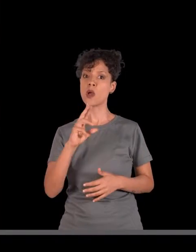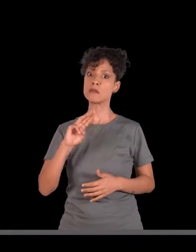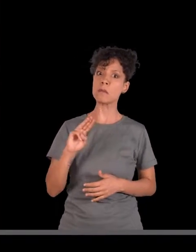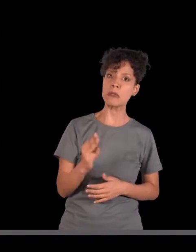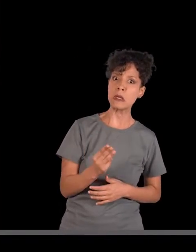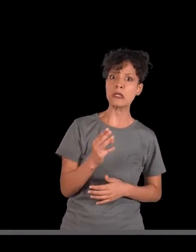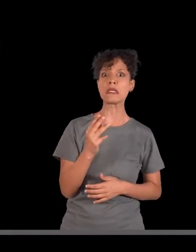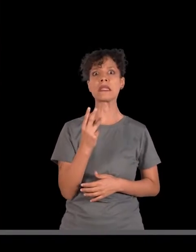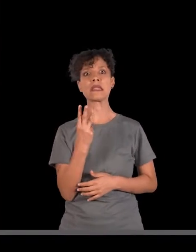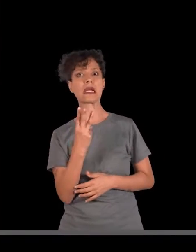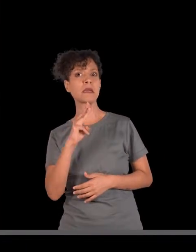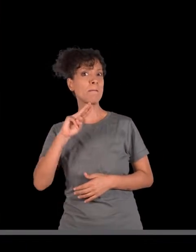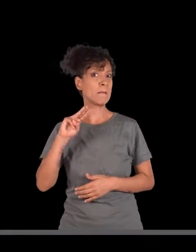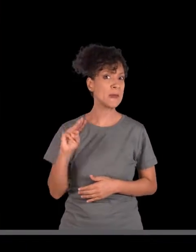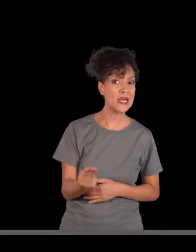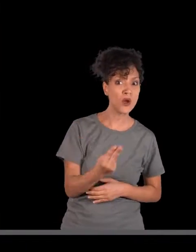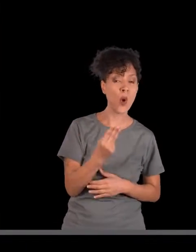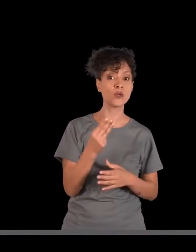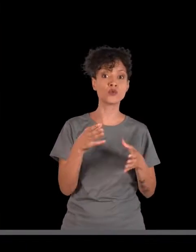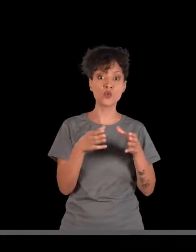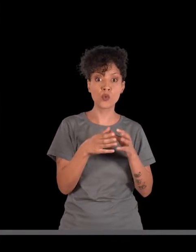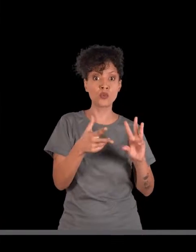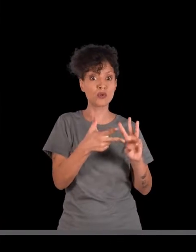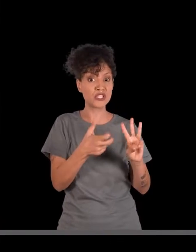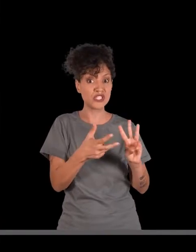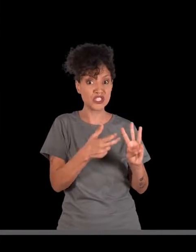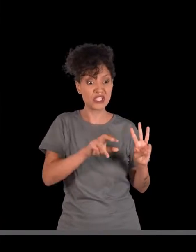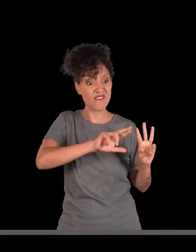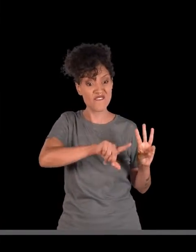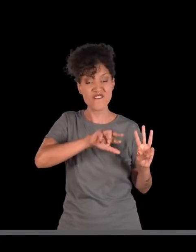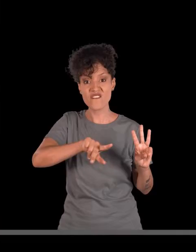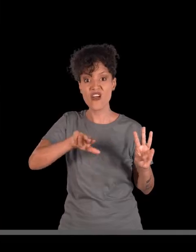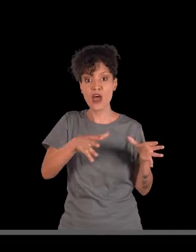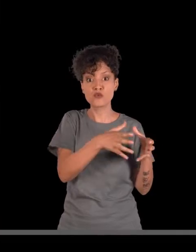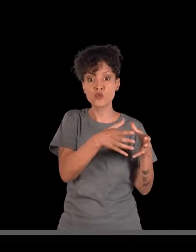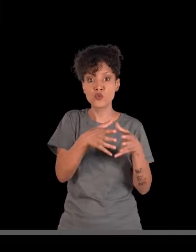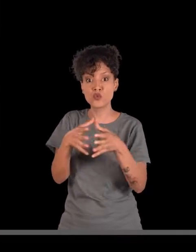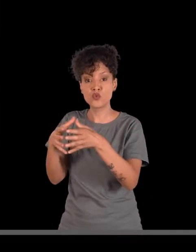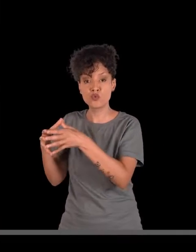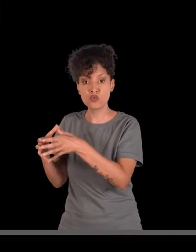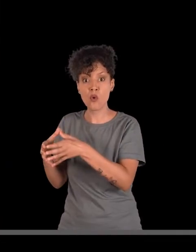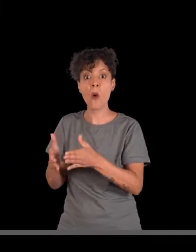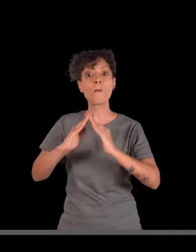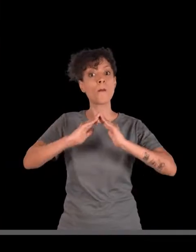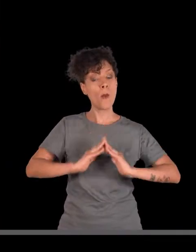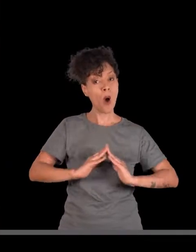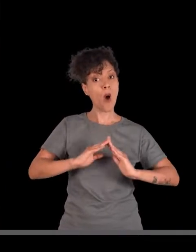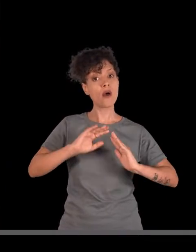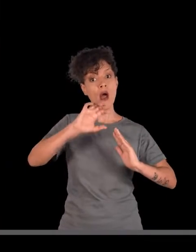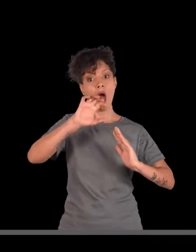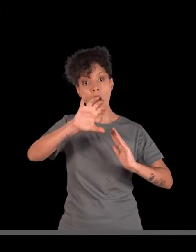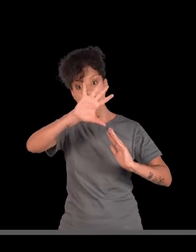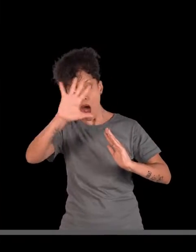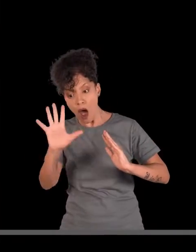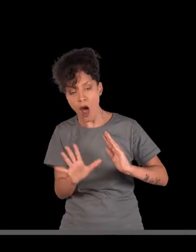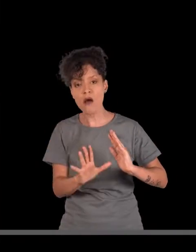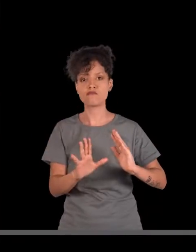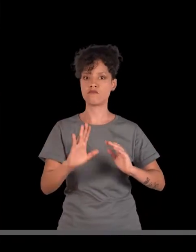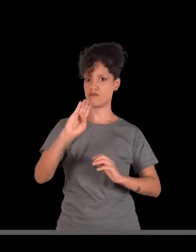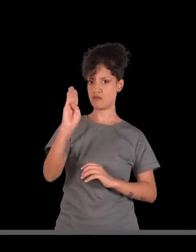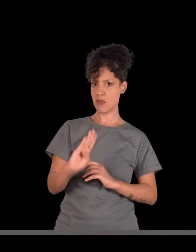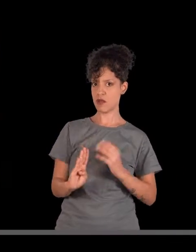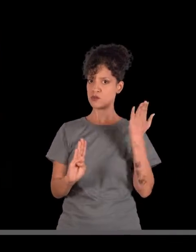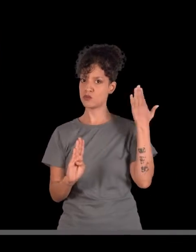3 milhões de indígenas de vários grupos diferentes viviam aqui na nossa região, aqui no